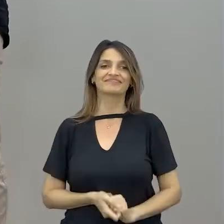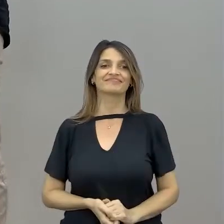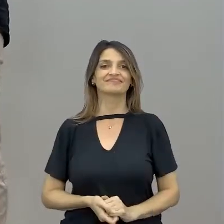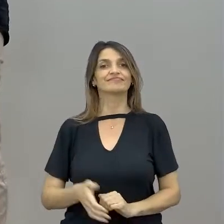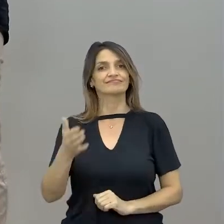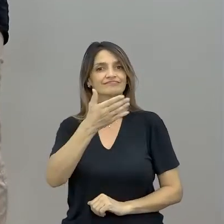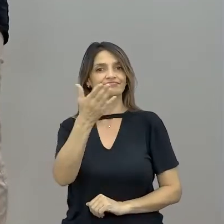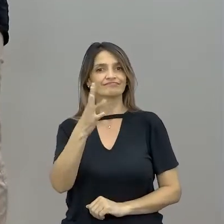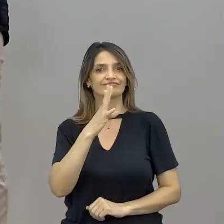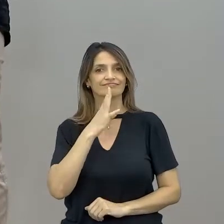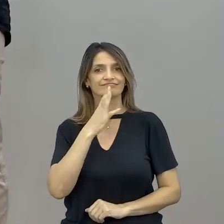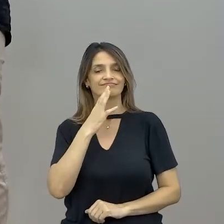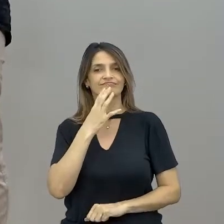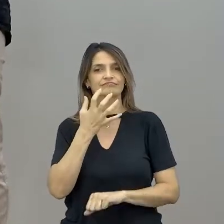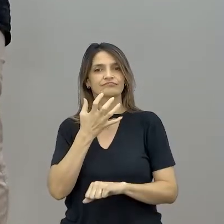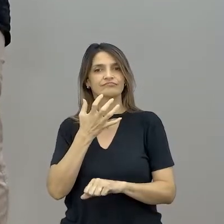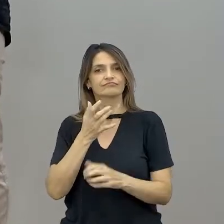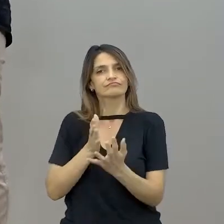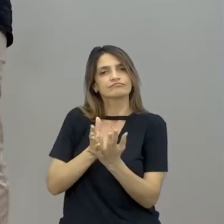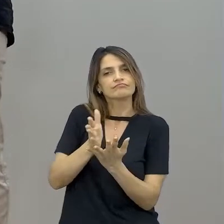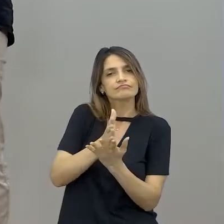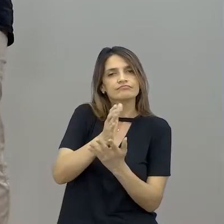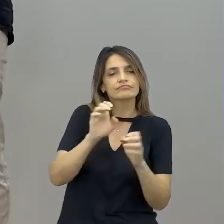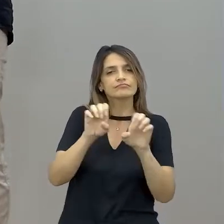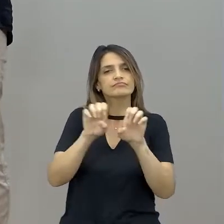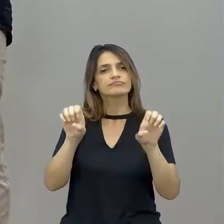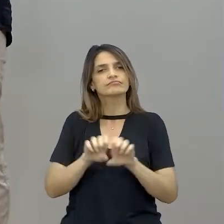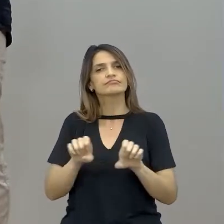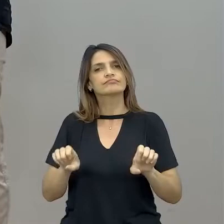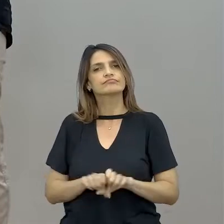vocês conhecem o eixo estruturante e empreendedorismo, então vamos